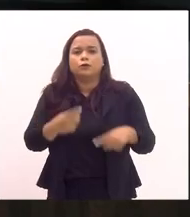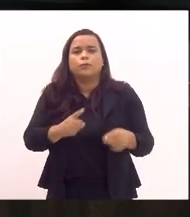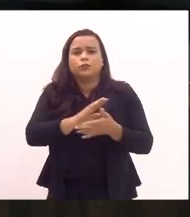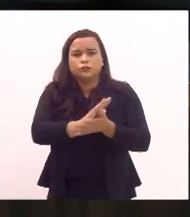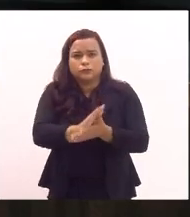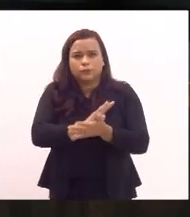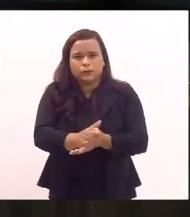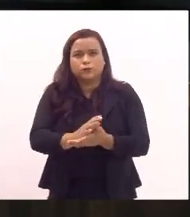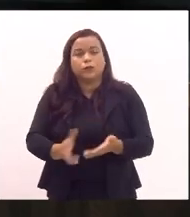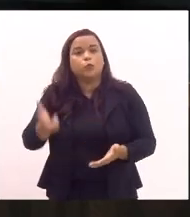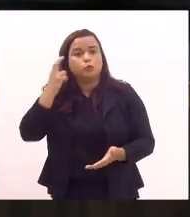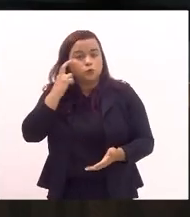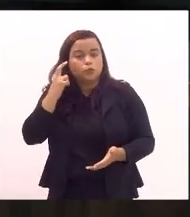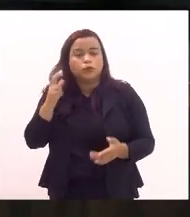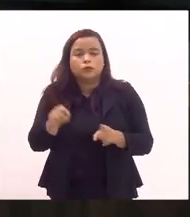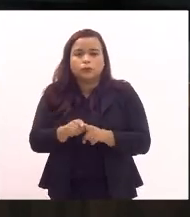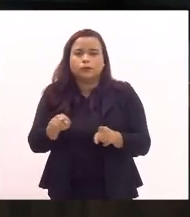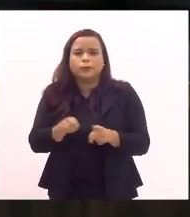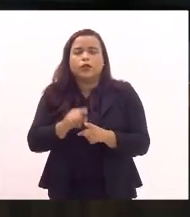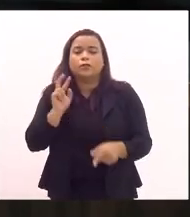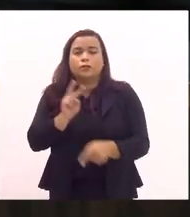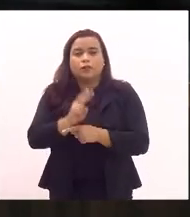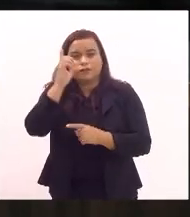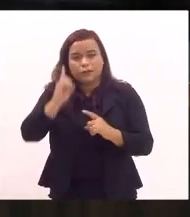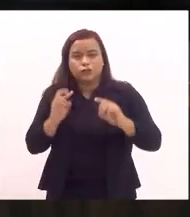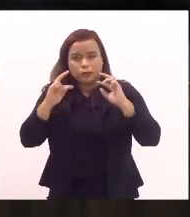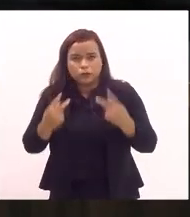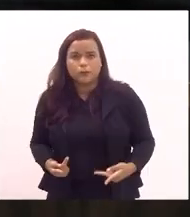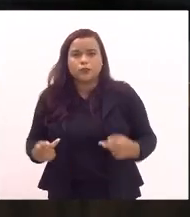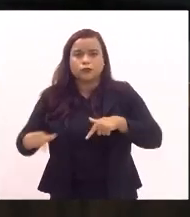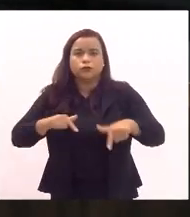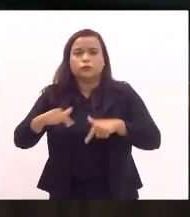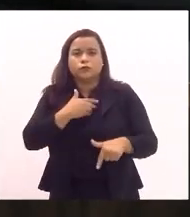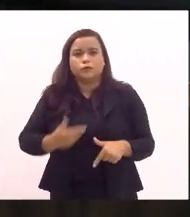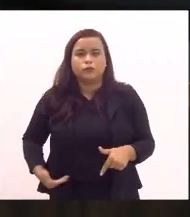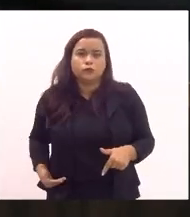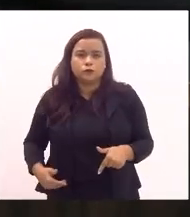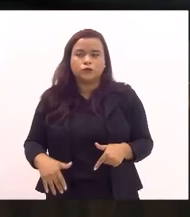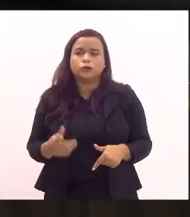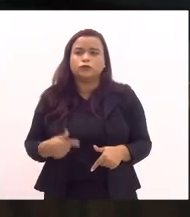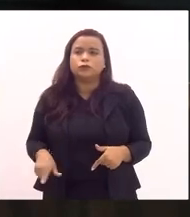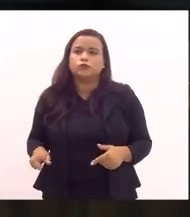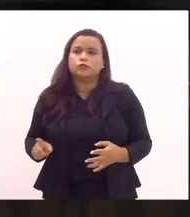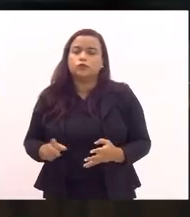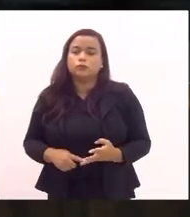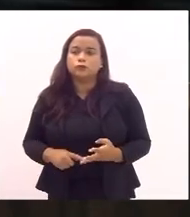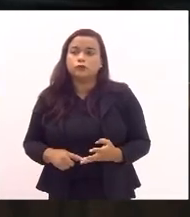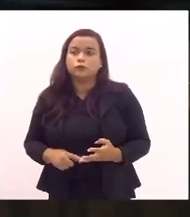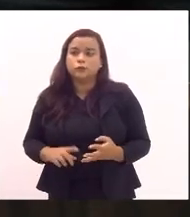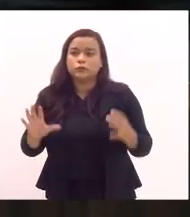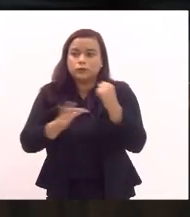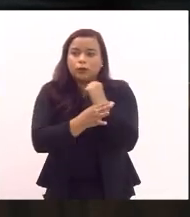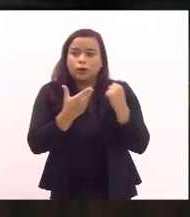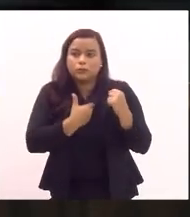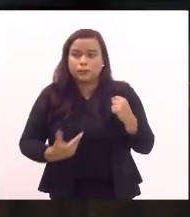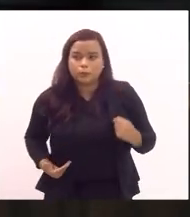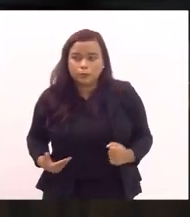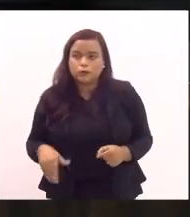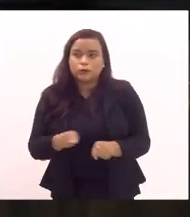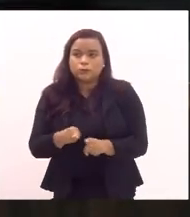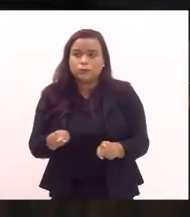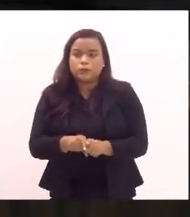discriminações cultura defesa dos Direitos Humanos servidores públicos a segurança pública